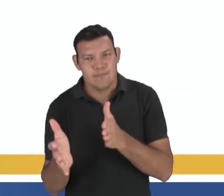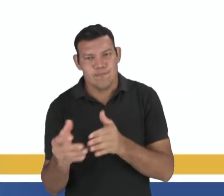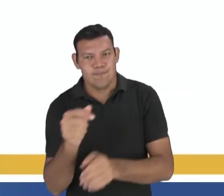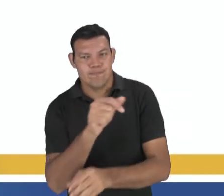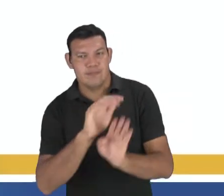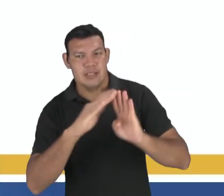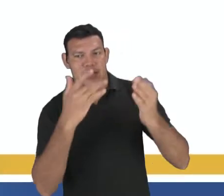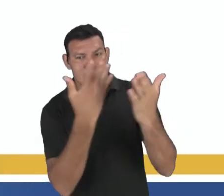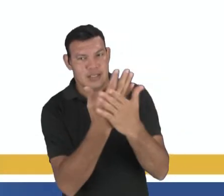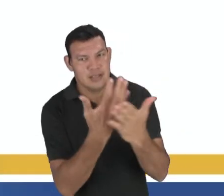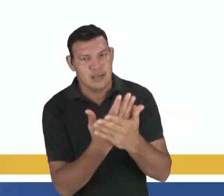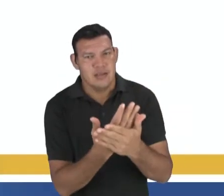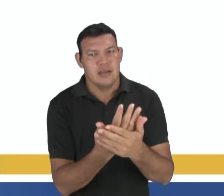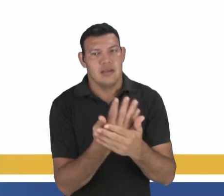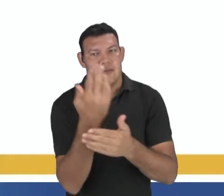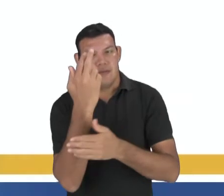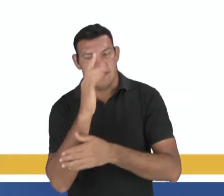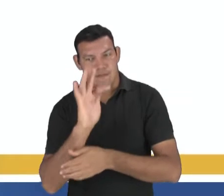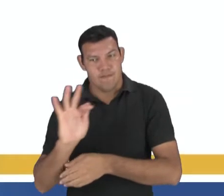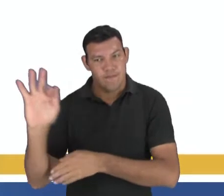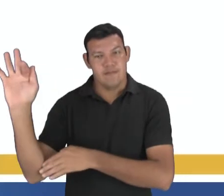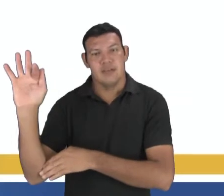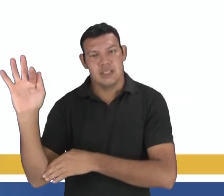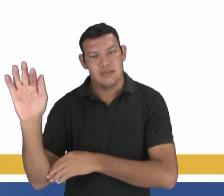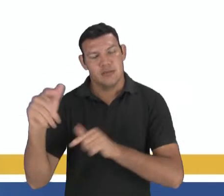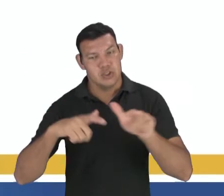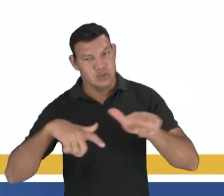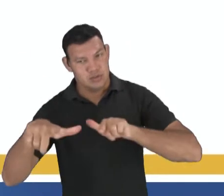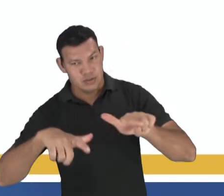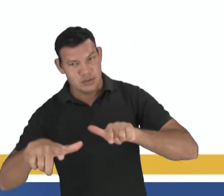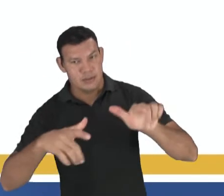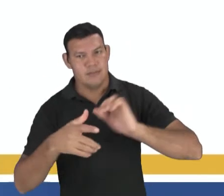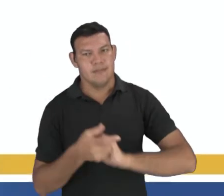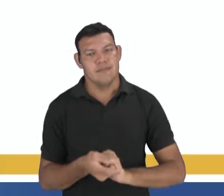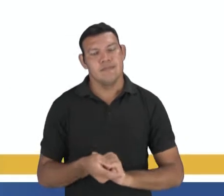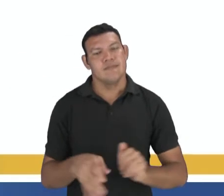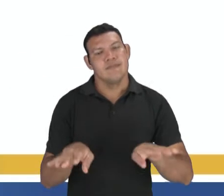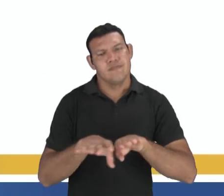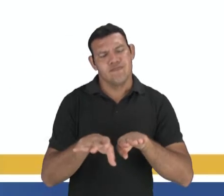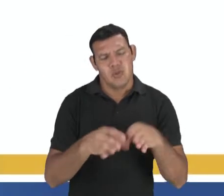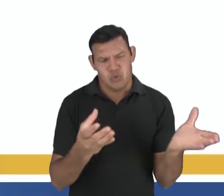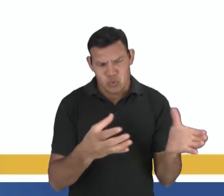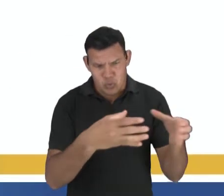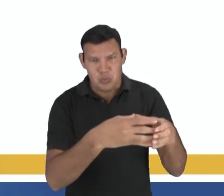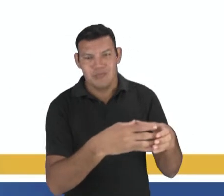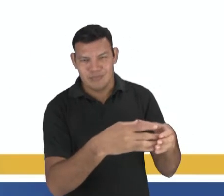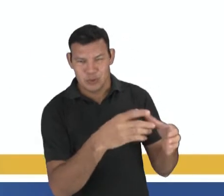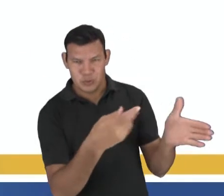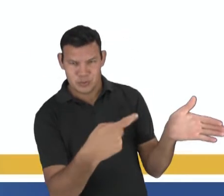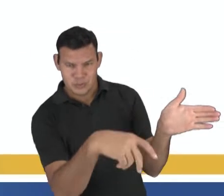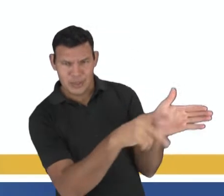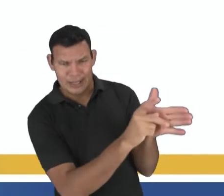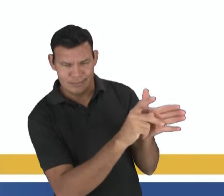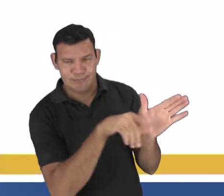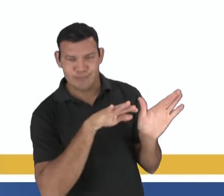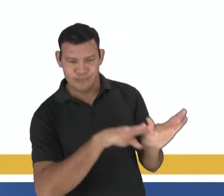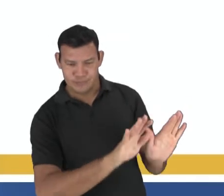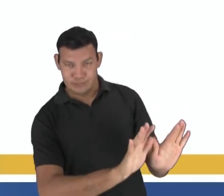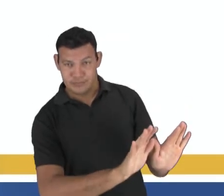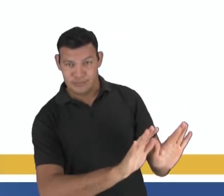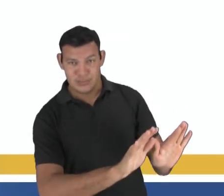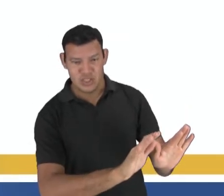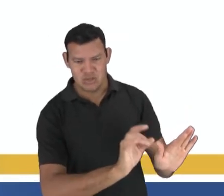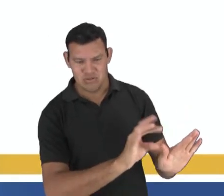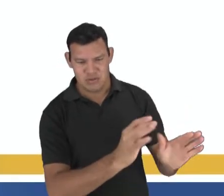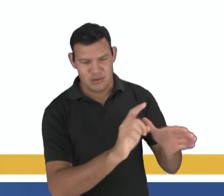na universidade, no emprego, né? Ou até mesmo como requisito de um grupo a que você pertence para não